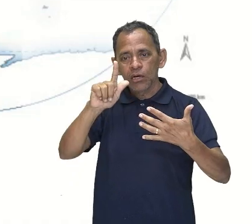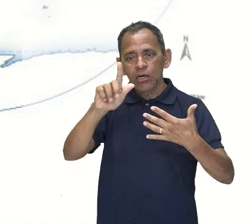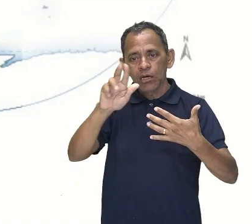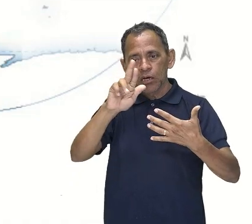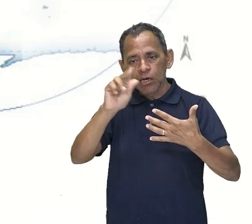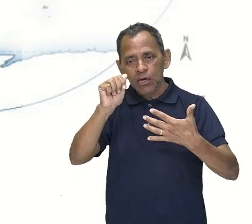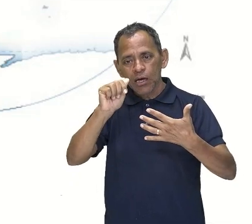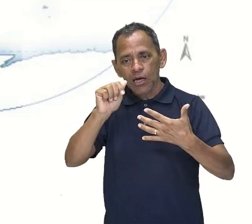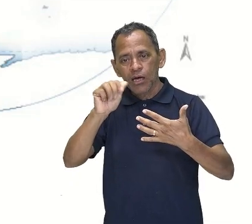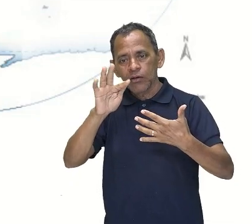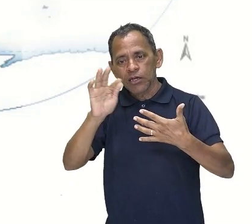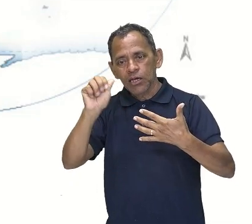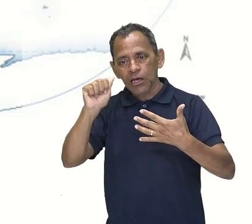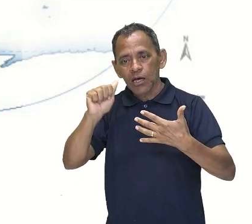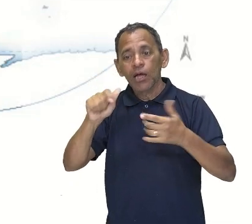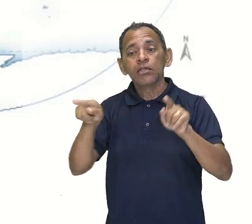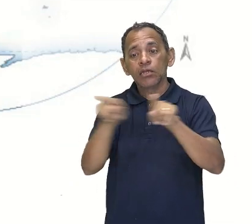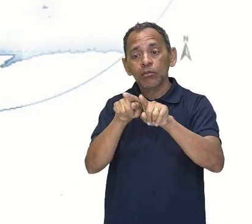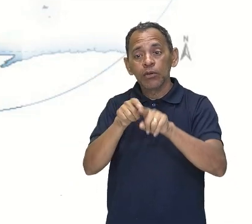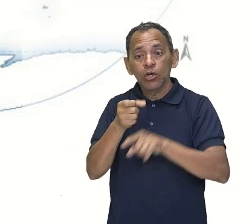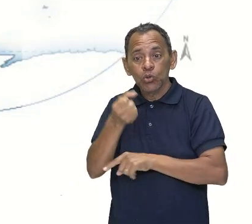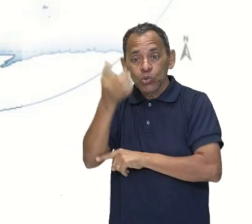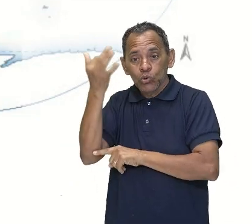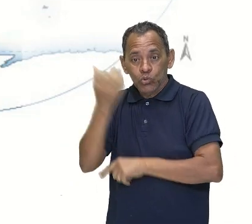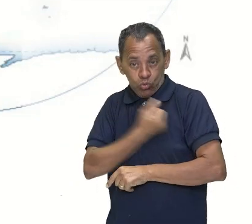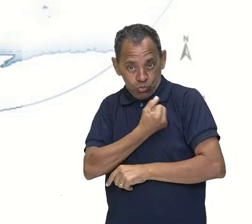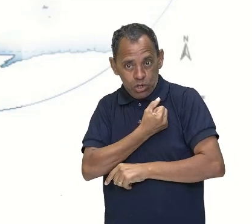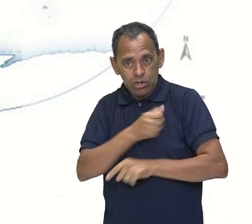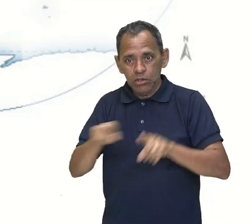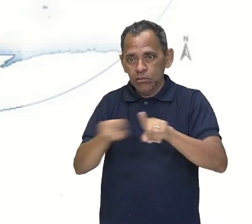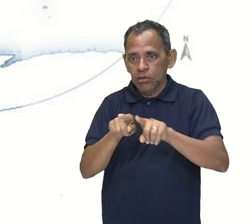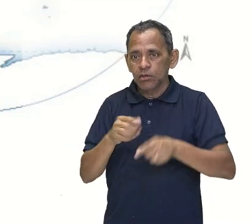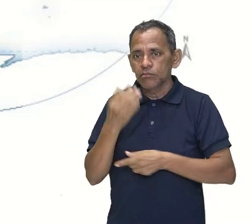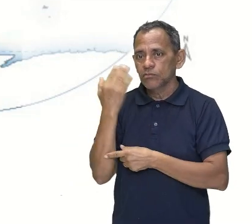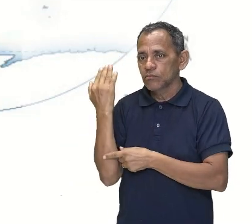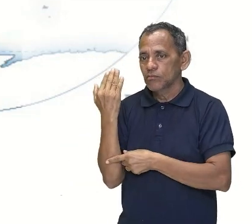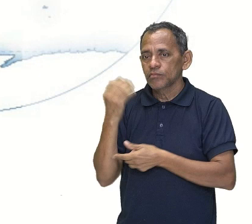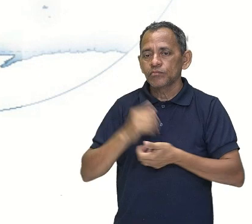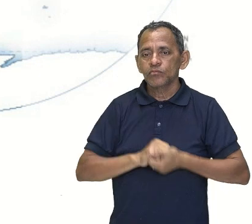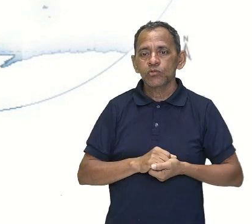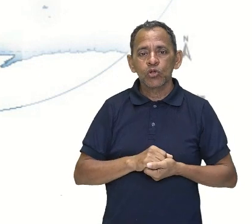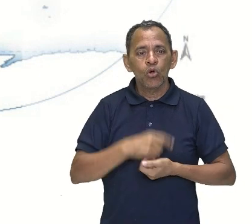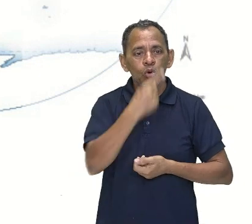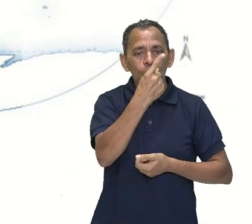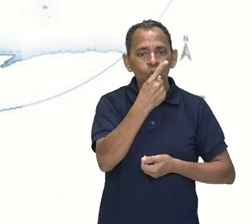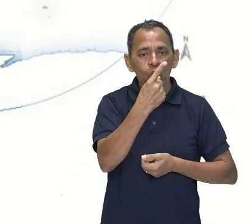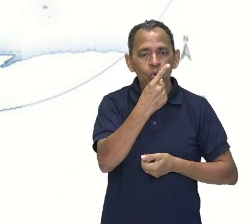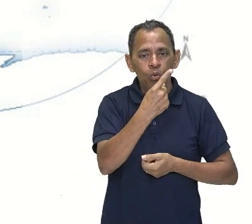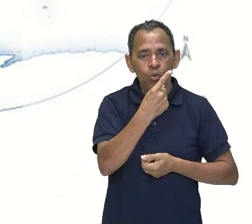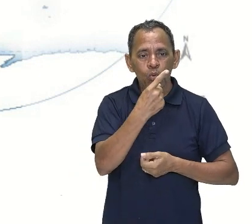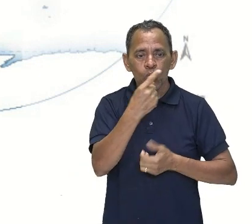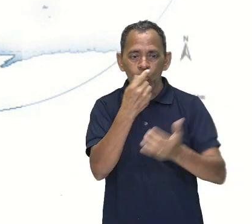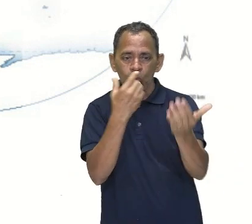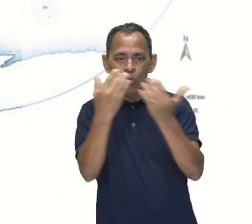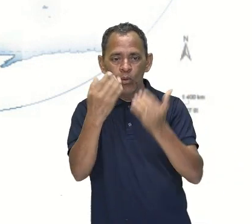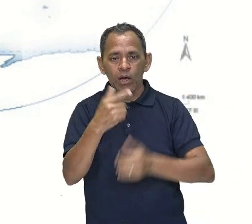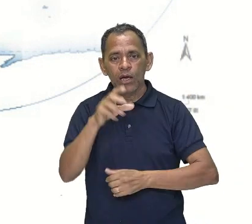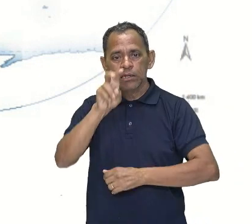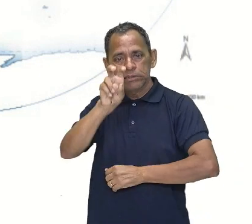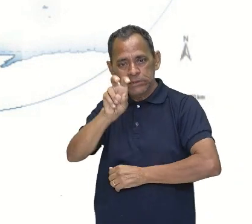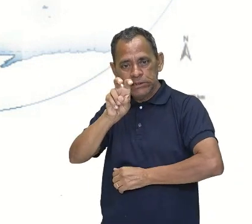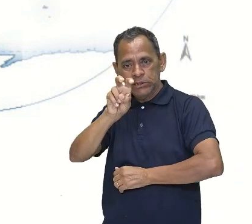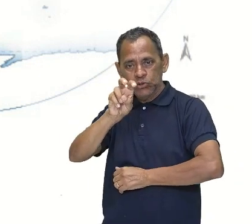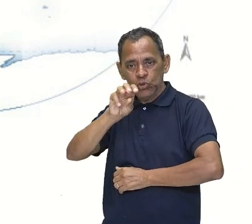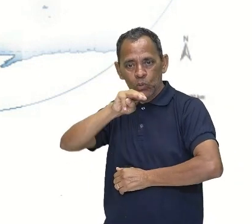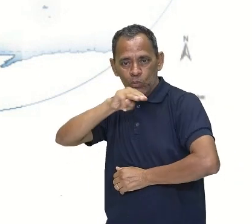pode ser numérica. Como é a escala numérica, professor? É assim, olha, 1 para 5 milhões. Isso daqui